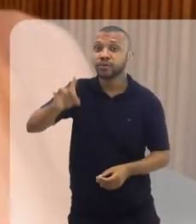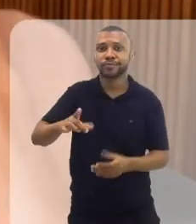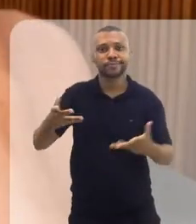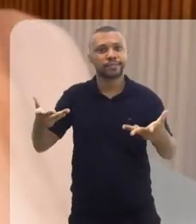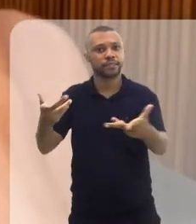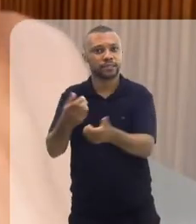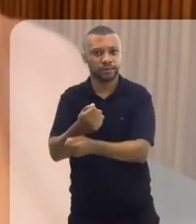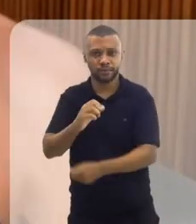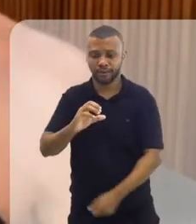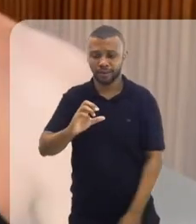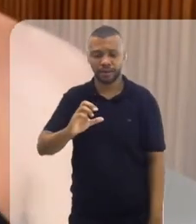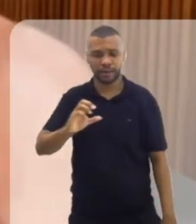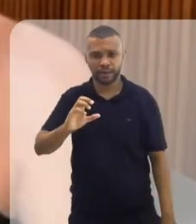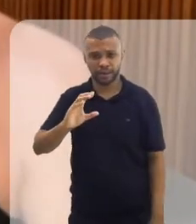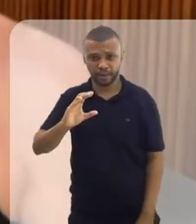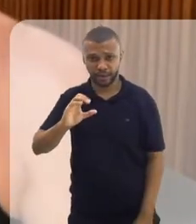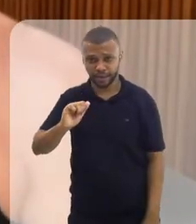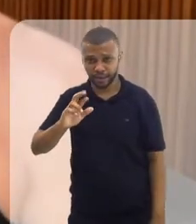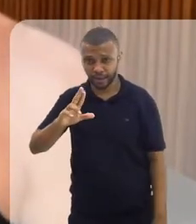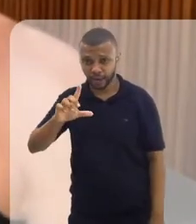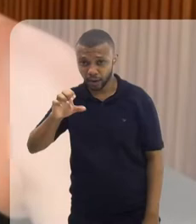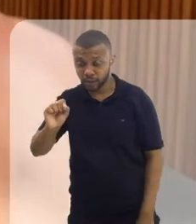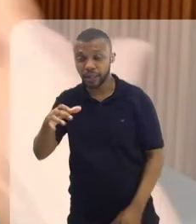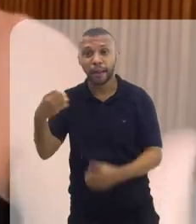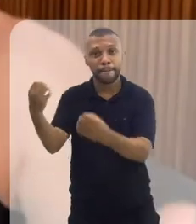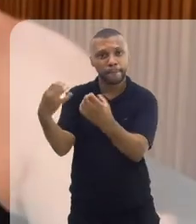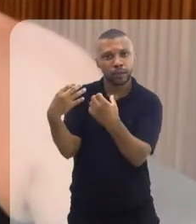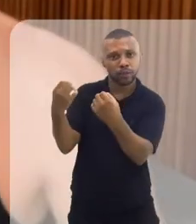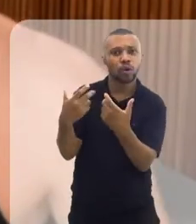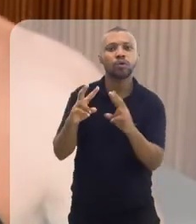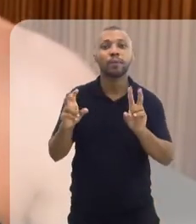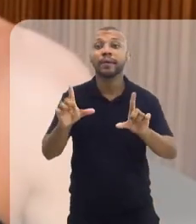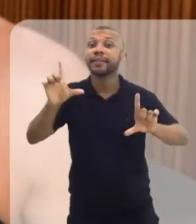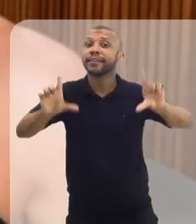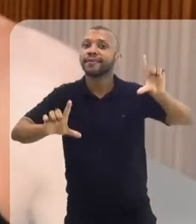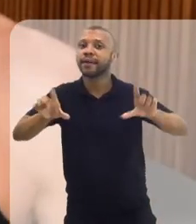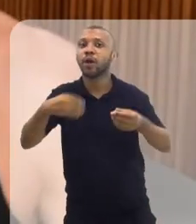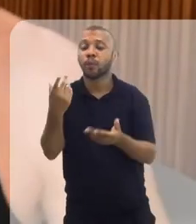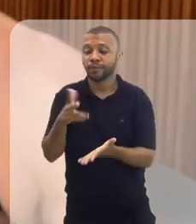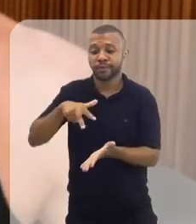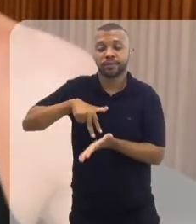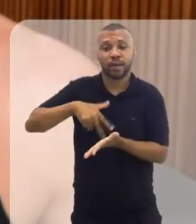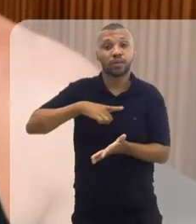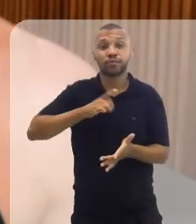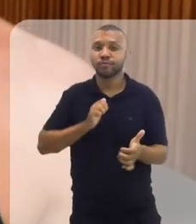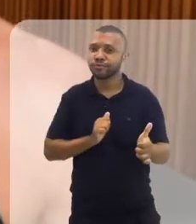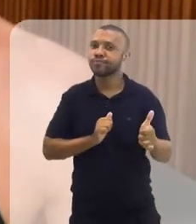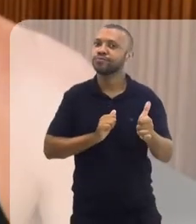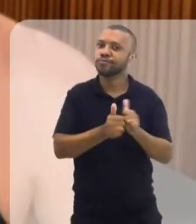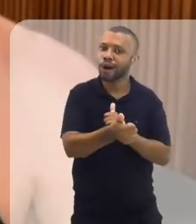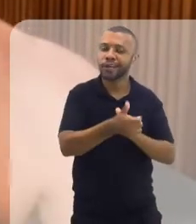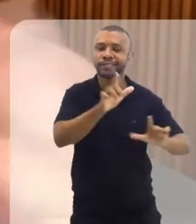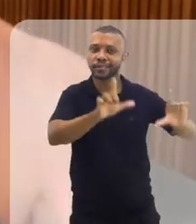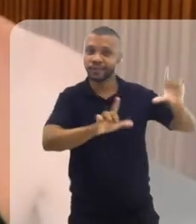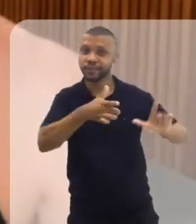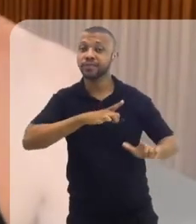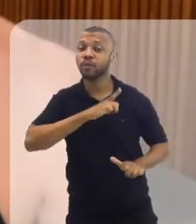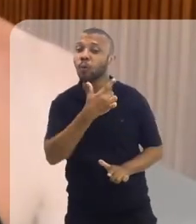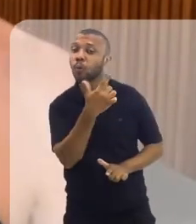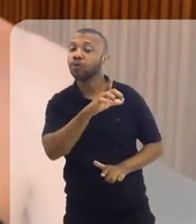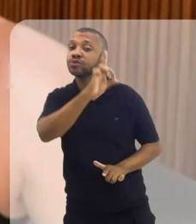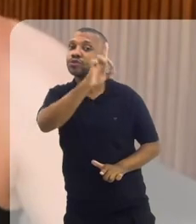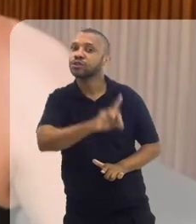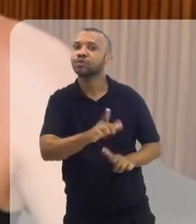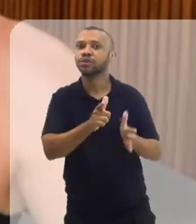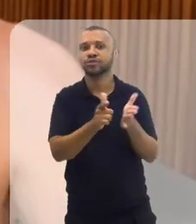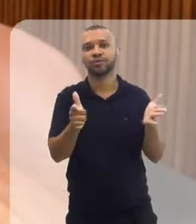foi o Carlos Koga, que me ensinou muito sobre TV, como me posicionar. Depois eu fui para a Esporte TV e tive um outro